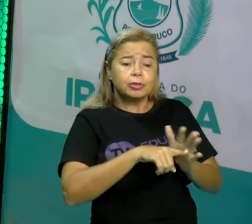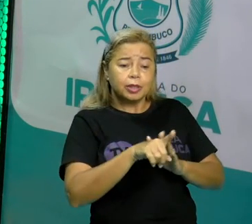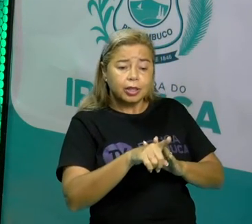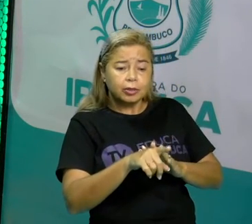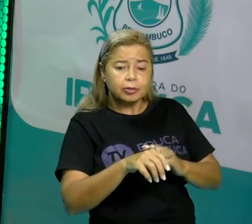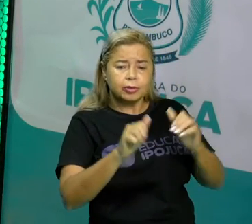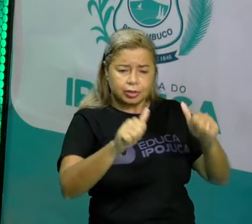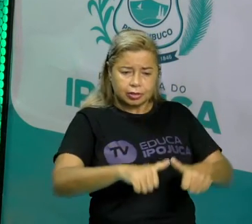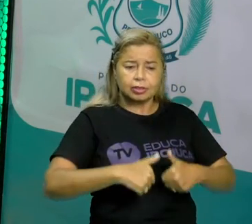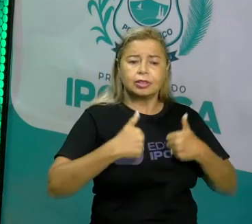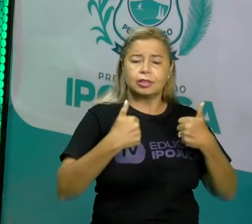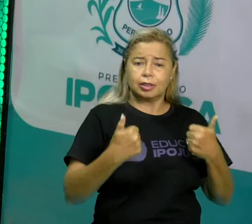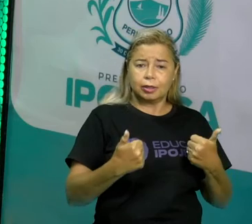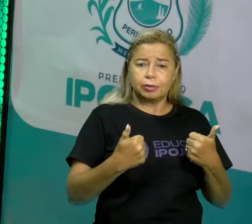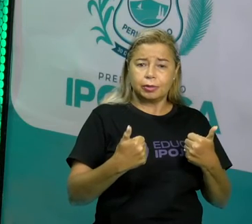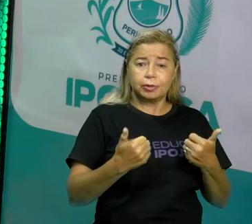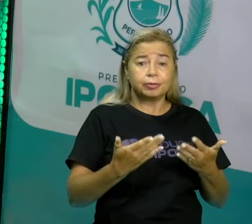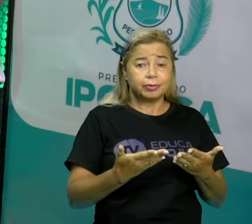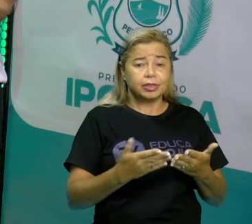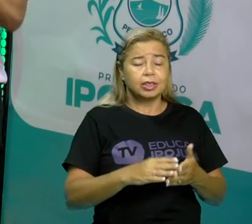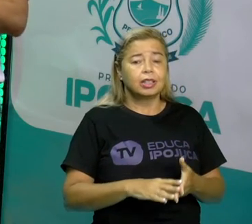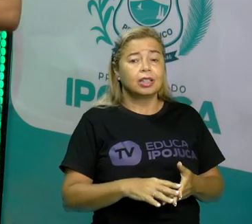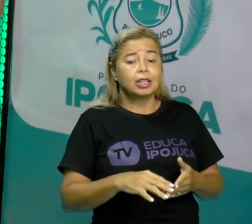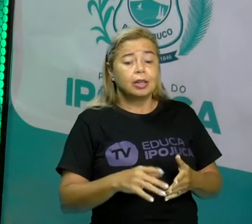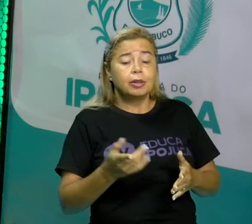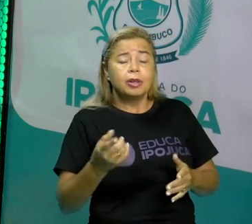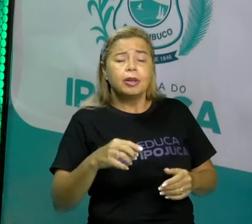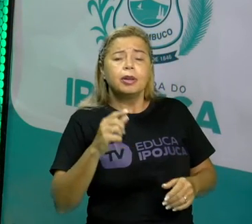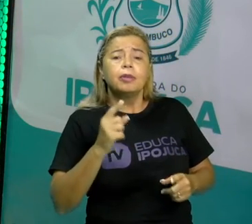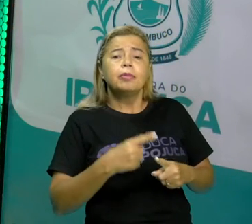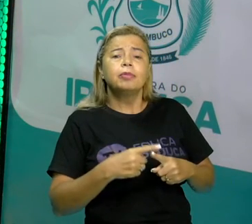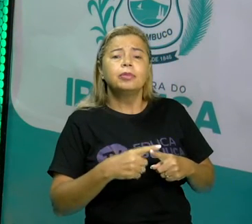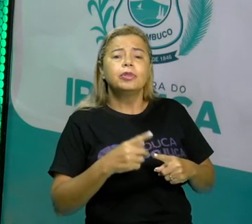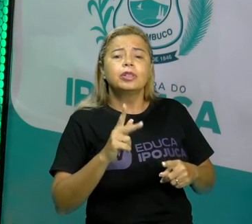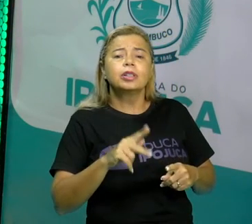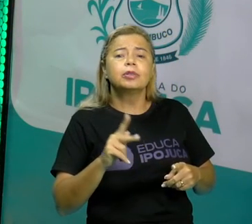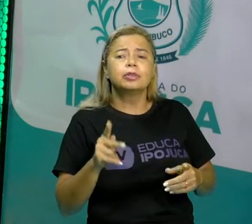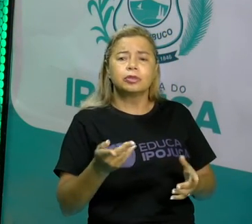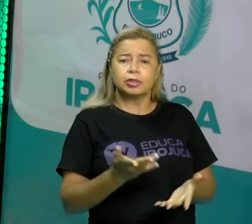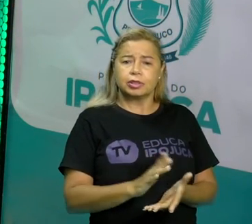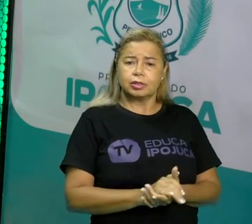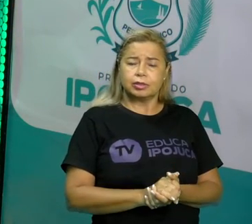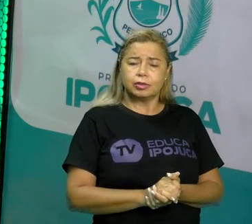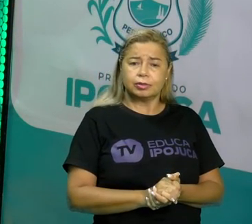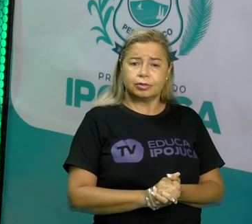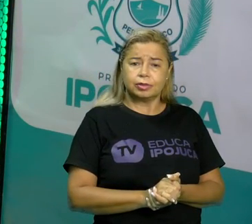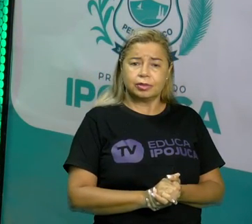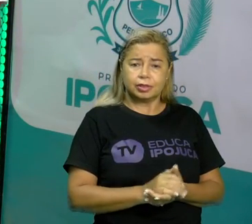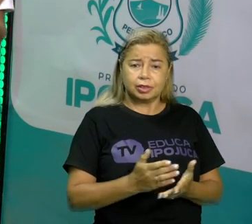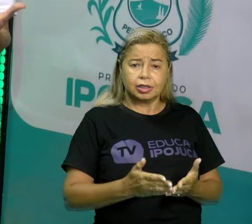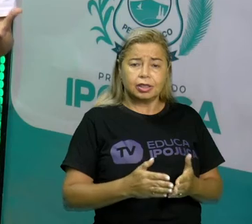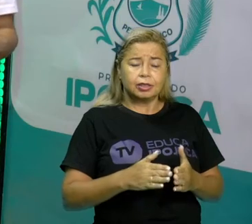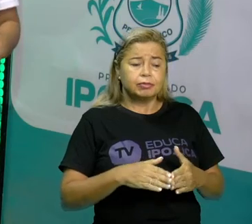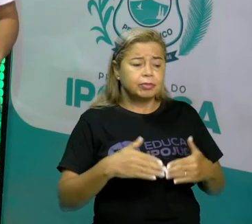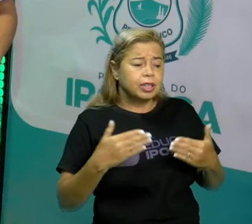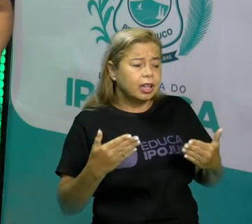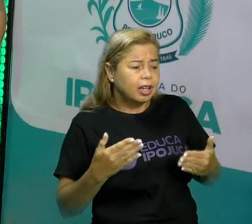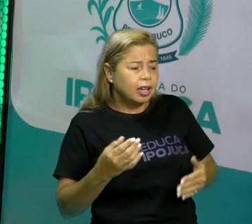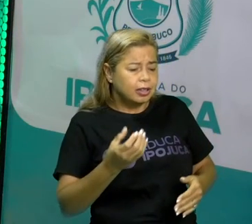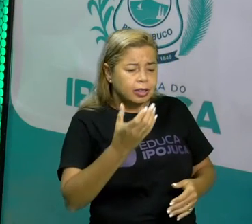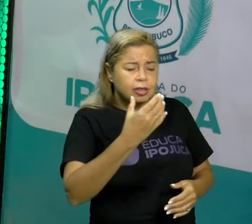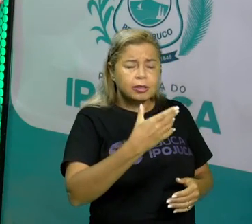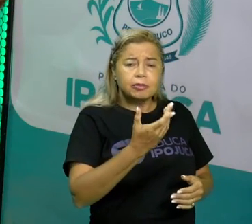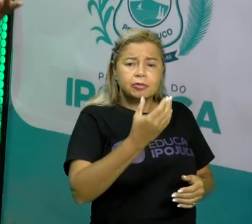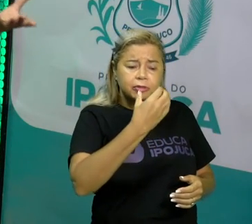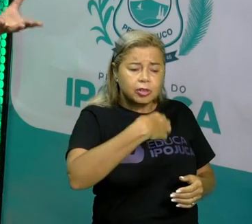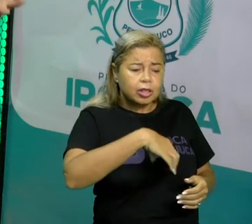que, professora? Porque, entenda aí, ó, que não é, era uma vez um elefantinho, não. Onde vais,